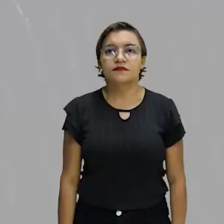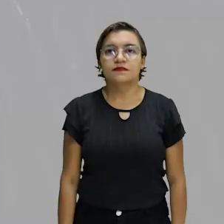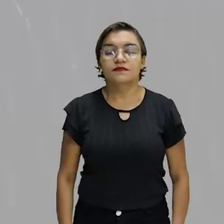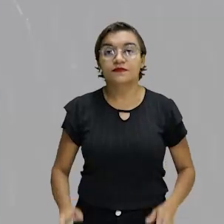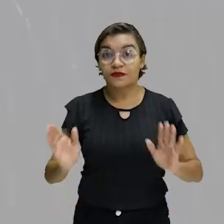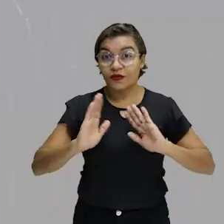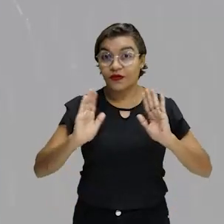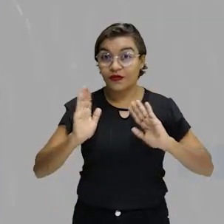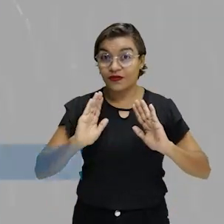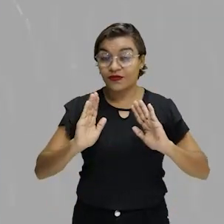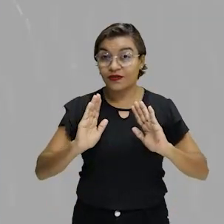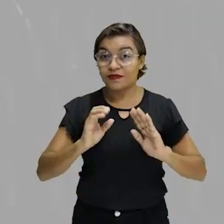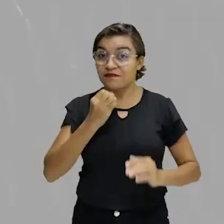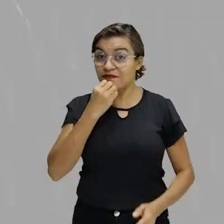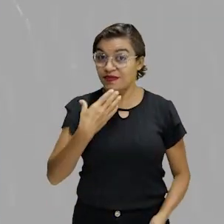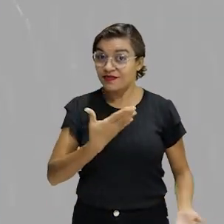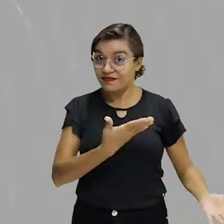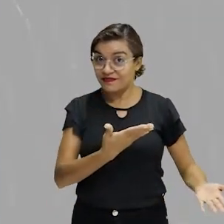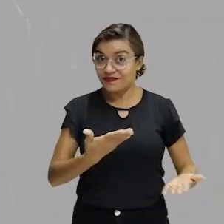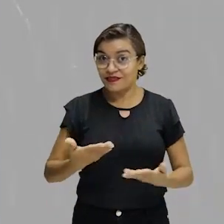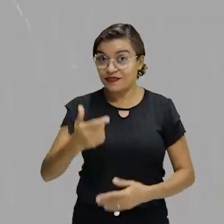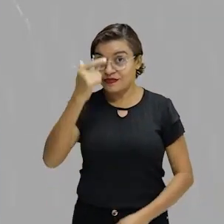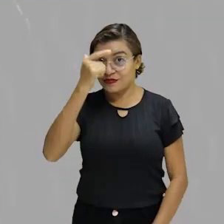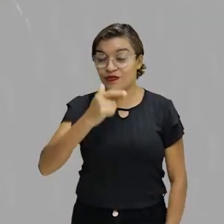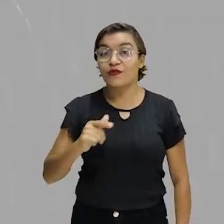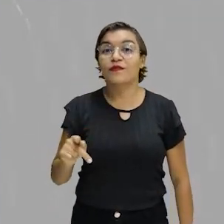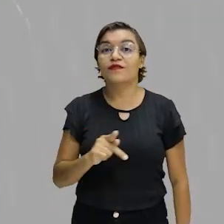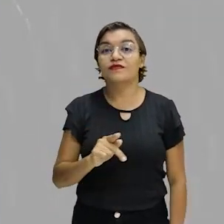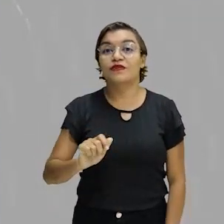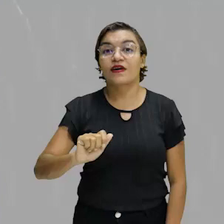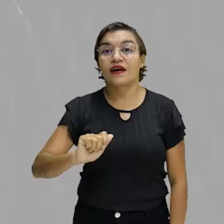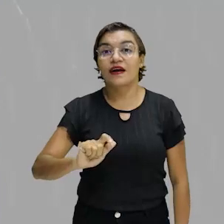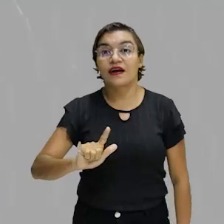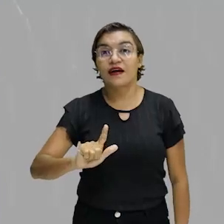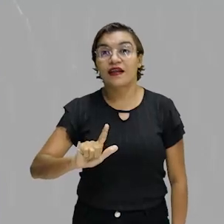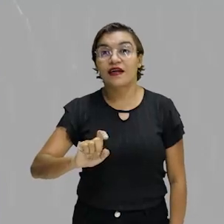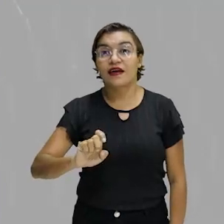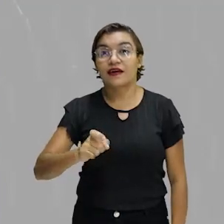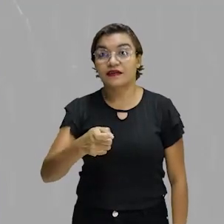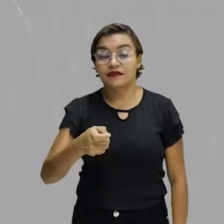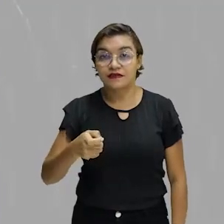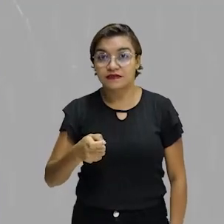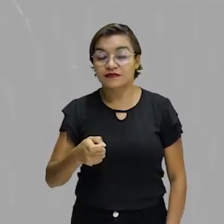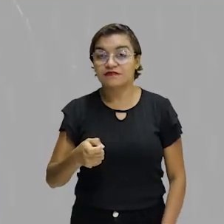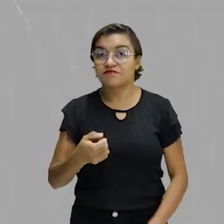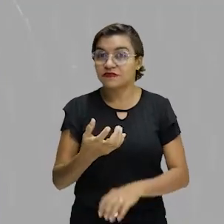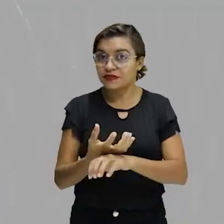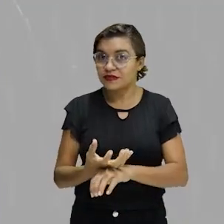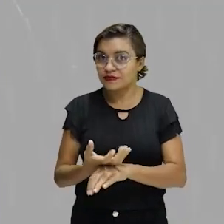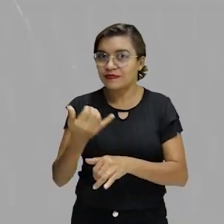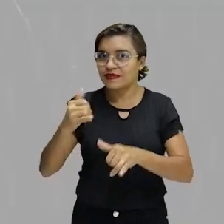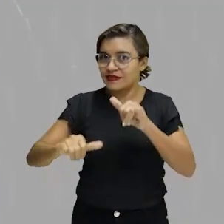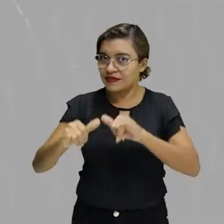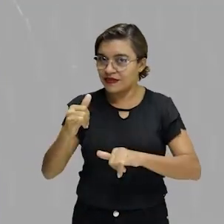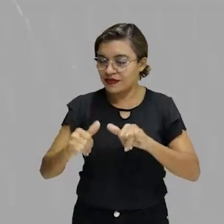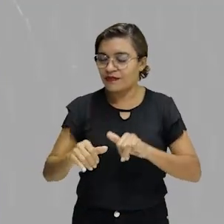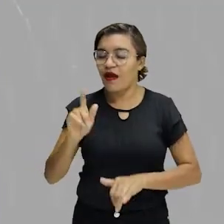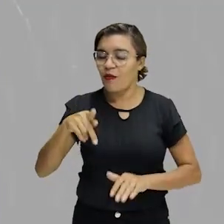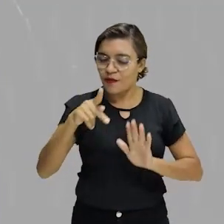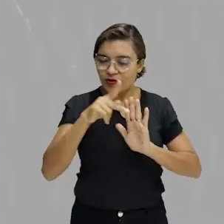Olá turma sejam todos bem-vindos Professor Alec disciplina química mais um do nosso projeto fique em casa